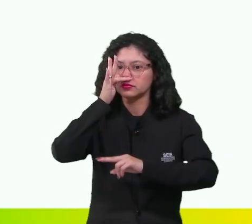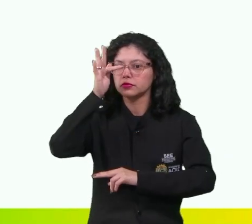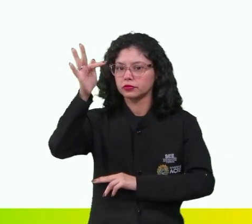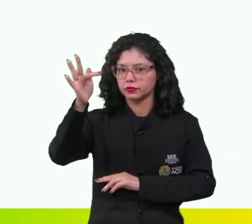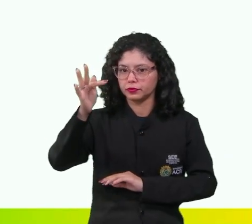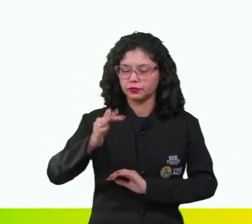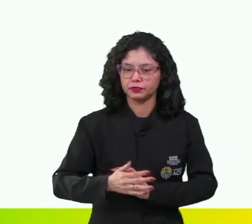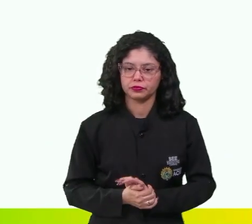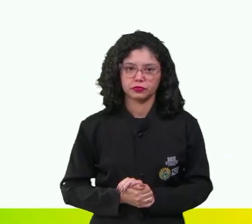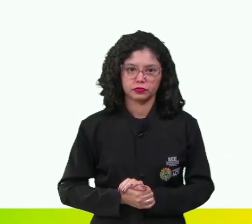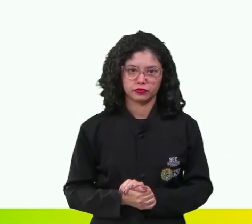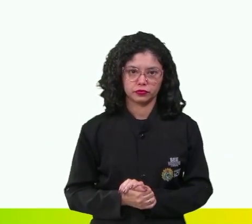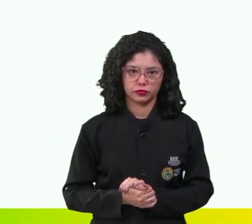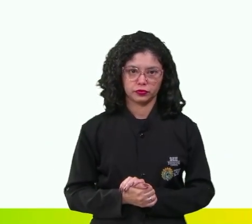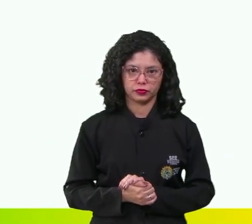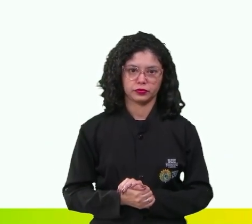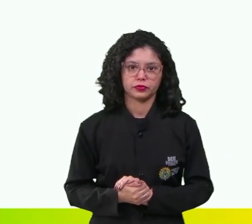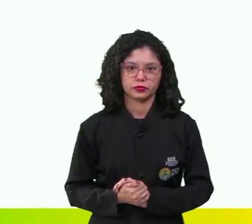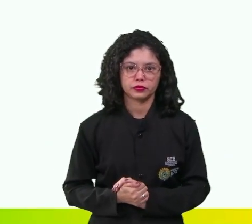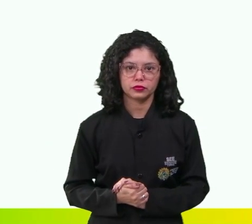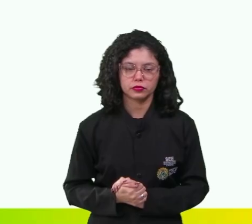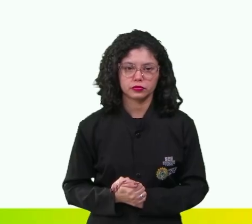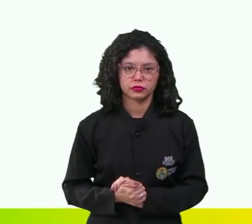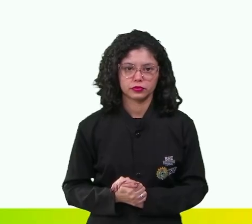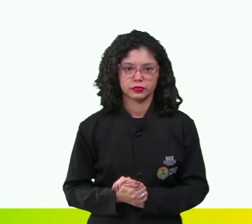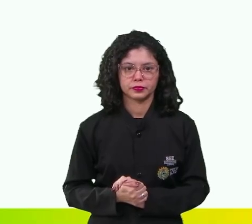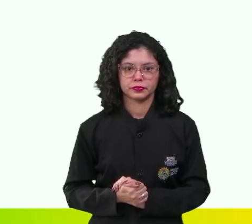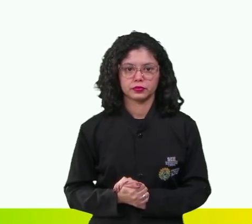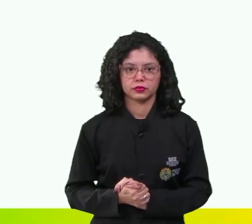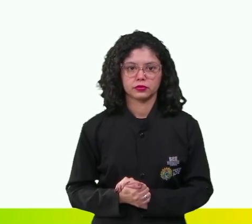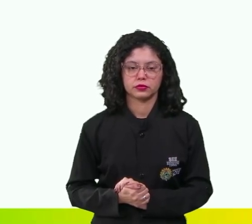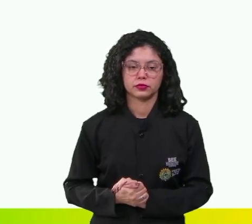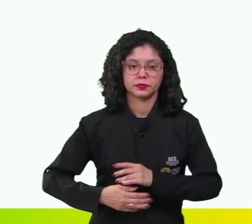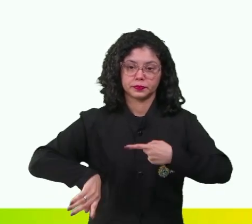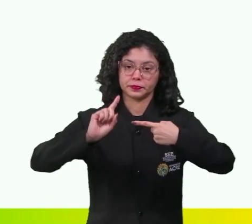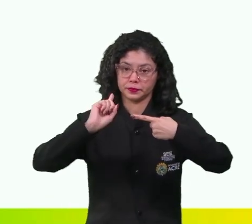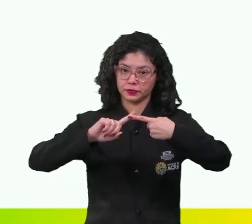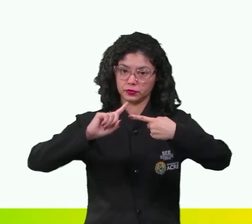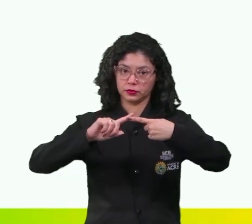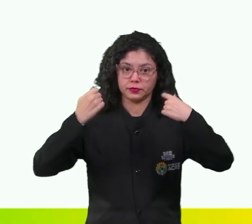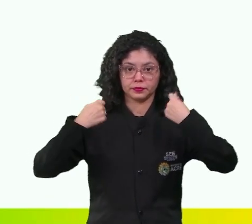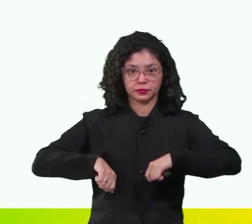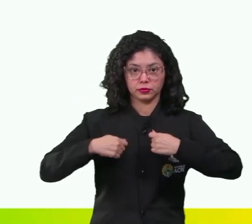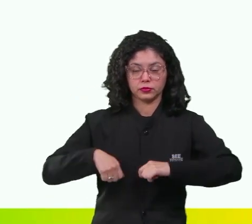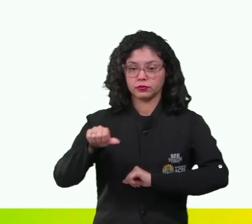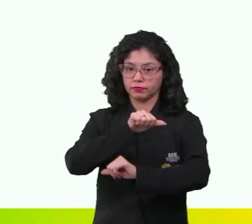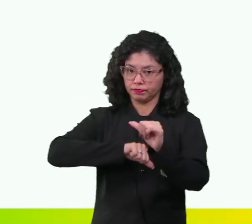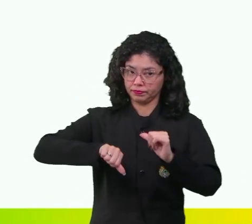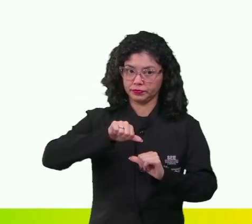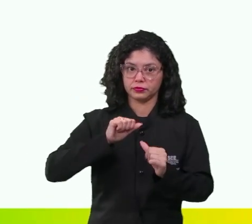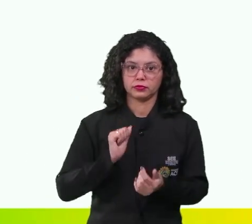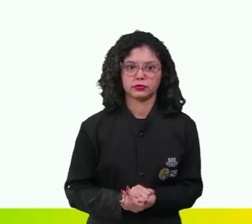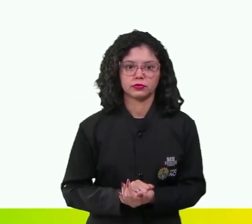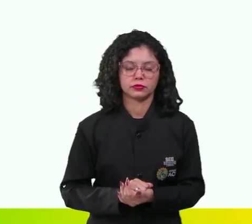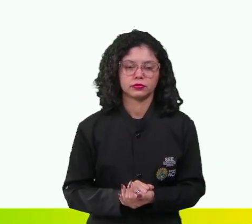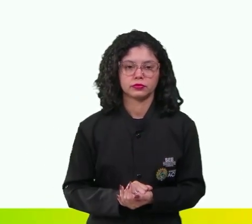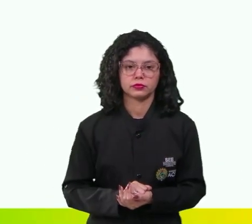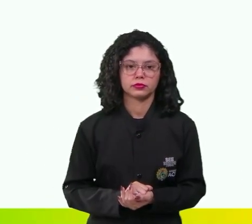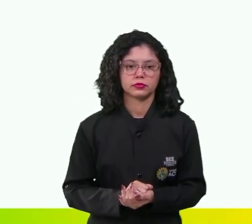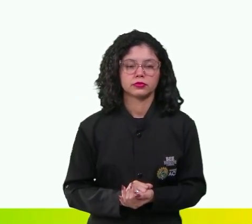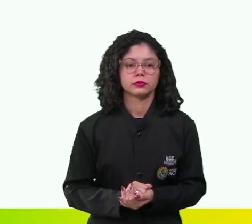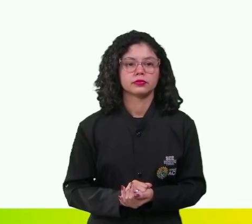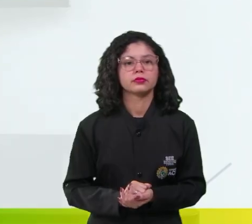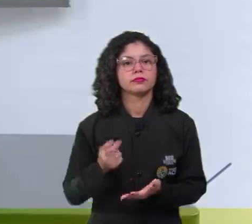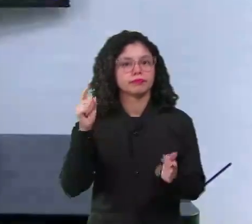sustentabilidade e o futuro. Então, primeira coisa, necessidade de mudança. Então,